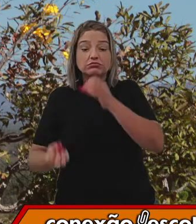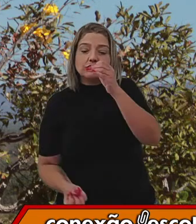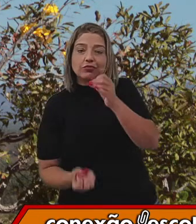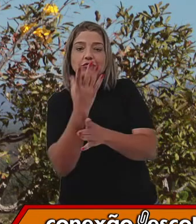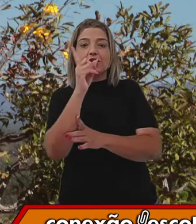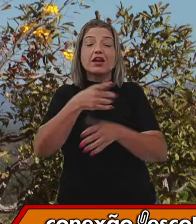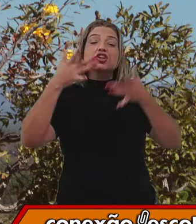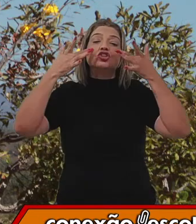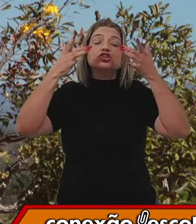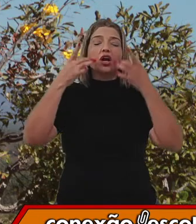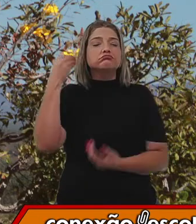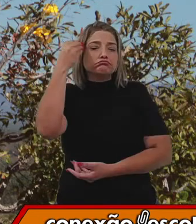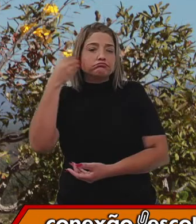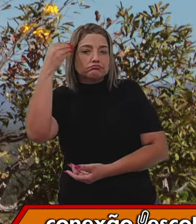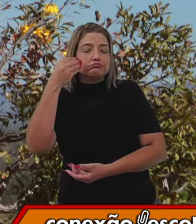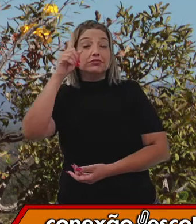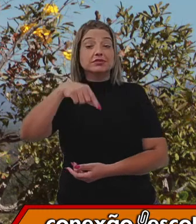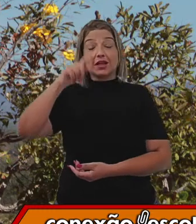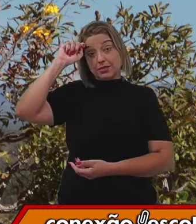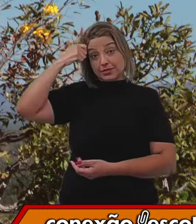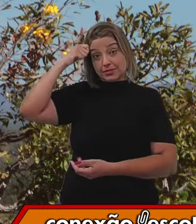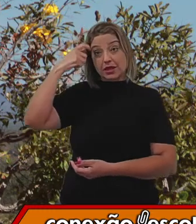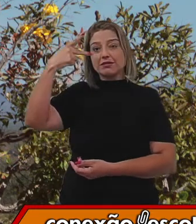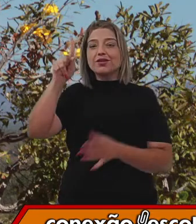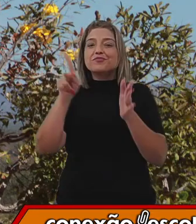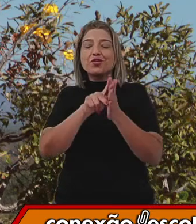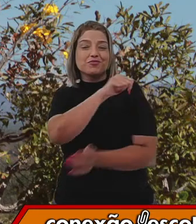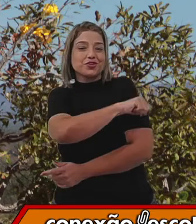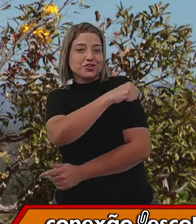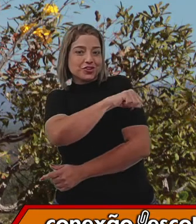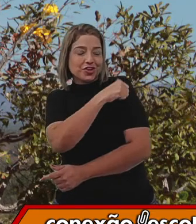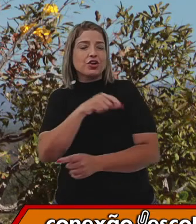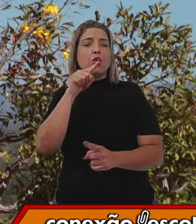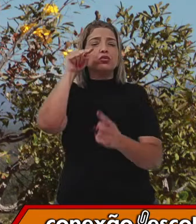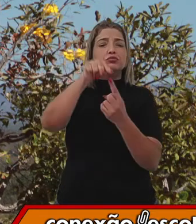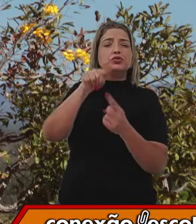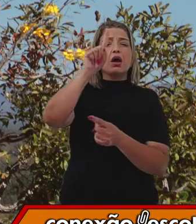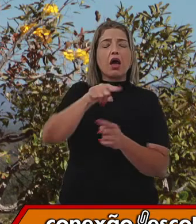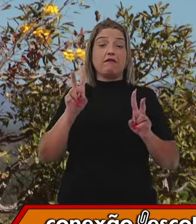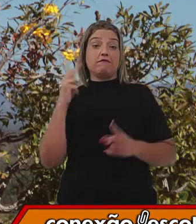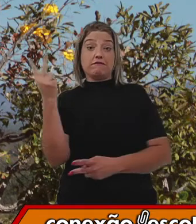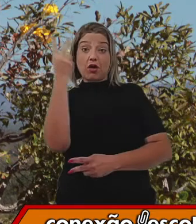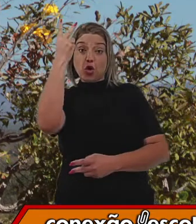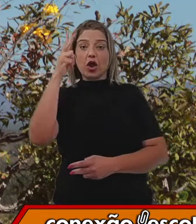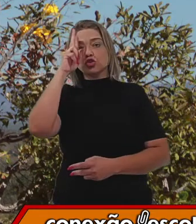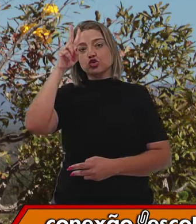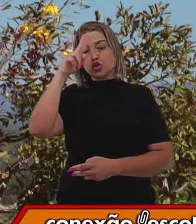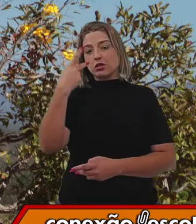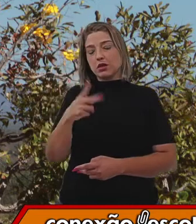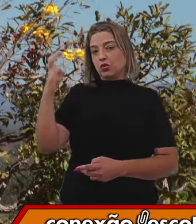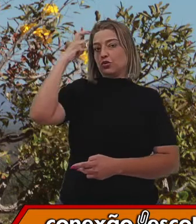Teatro Experimental do Negro, no Rio de Janeiro, com o objetivo de valorizar a história e a cultura negra.